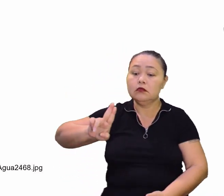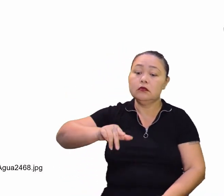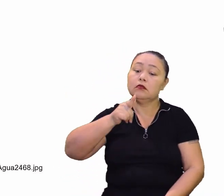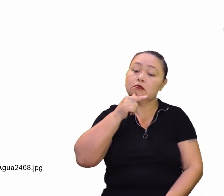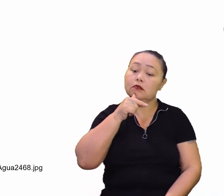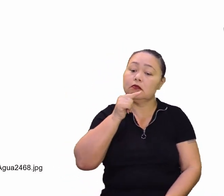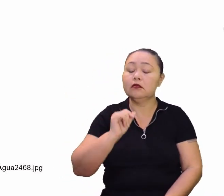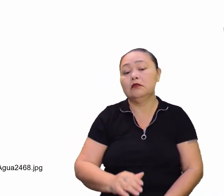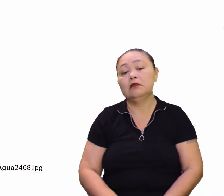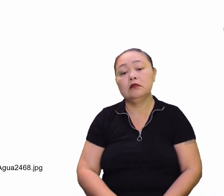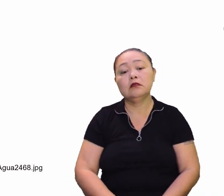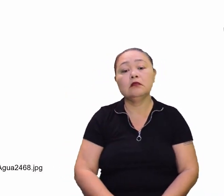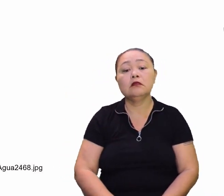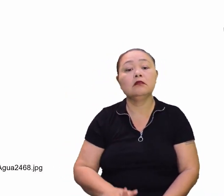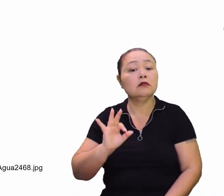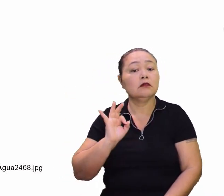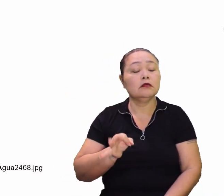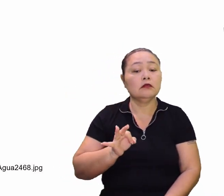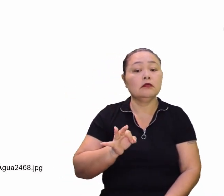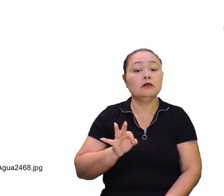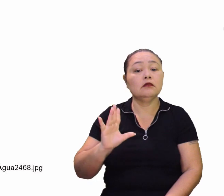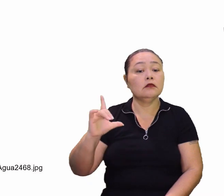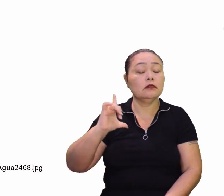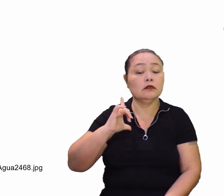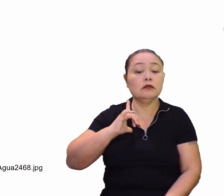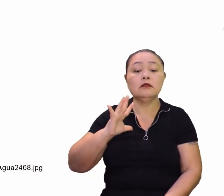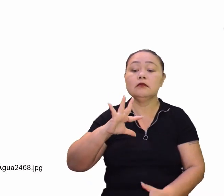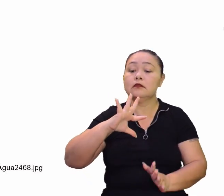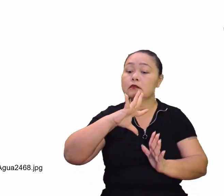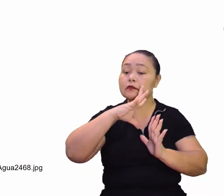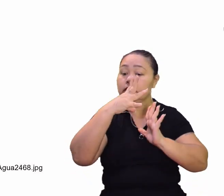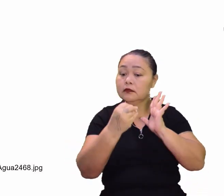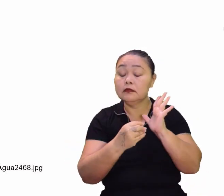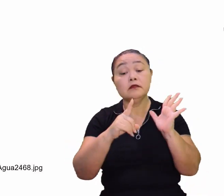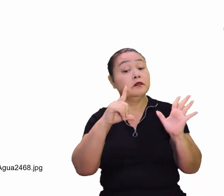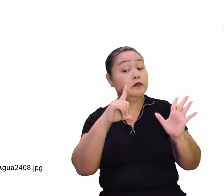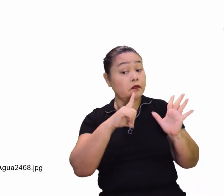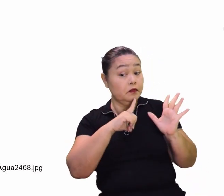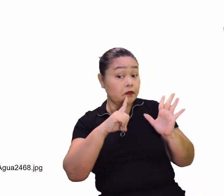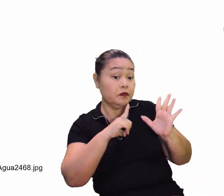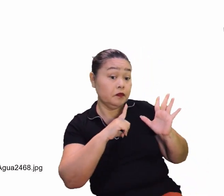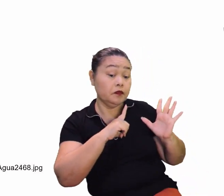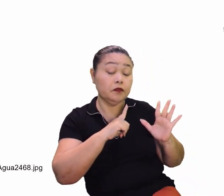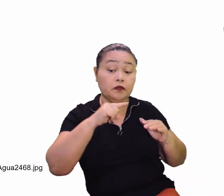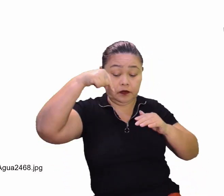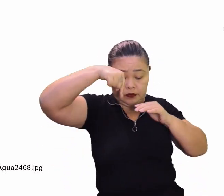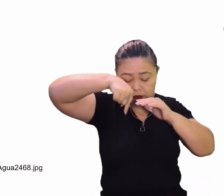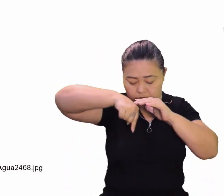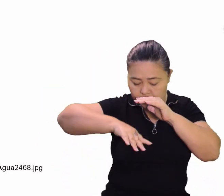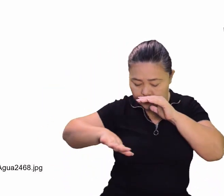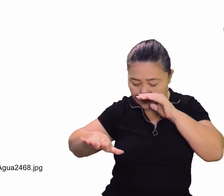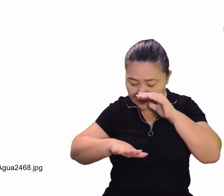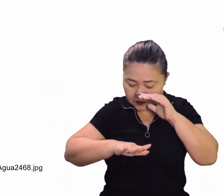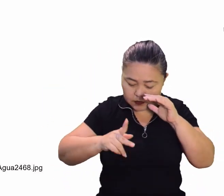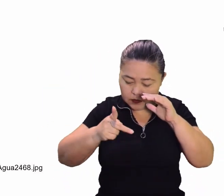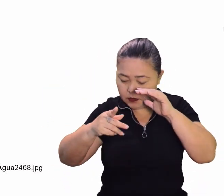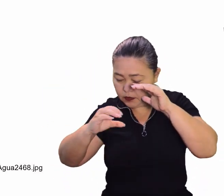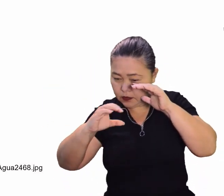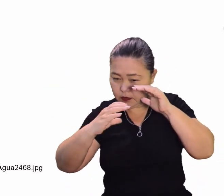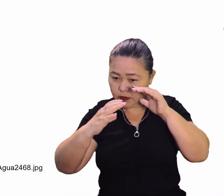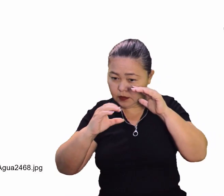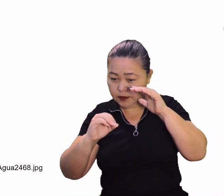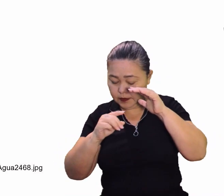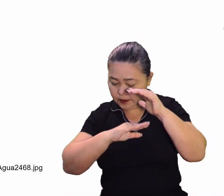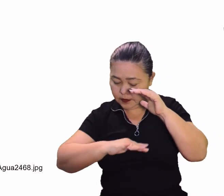abastecimento. Certo, professor? Então, aqui na Amazônia, a gente tem muito nessa questão aqui do poço raso, que é o famoso poço